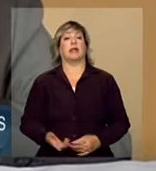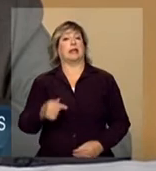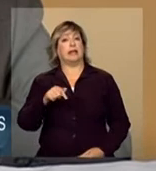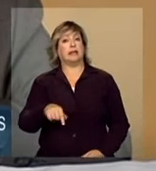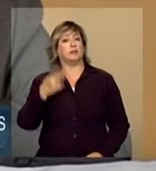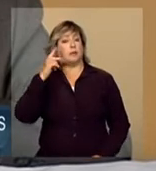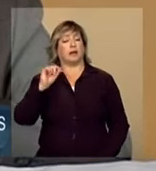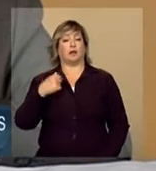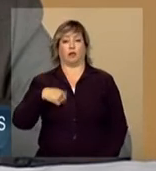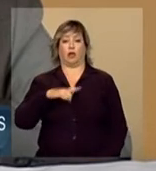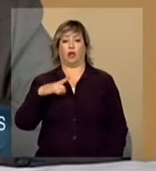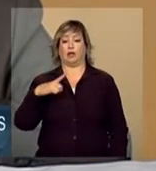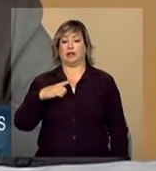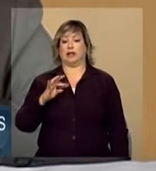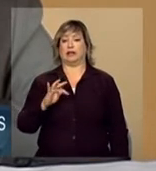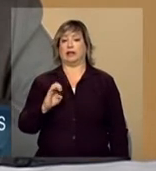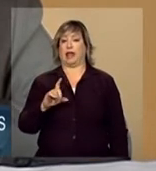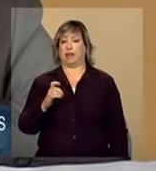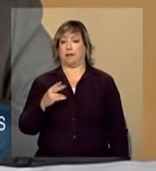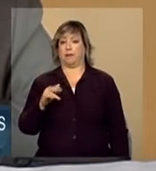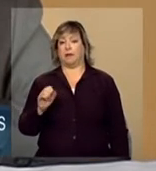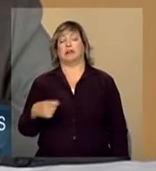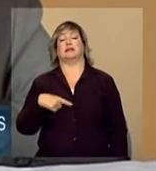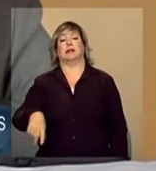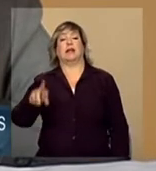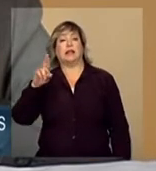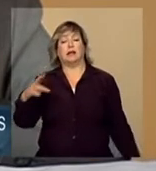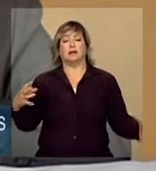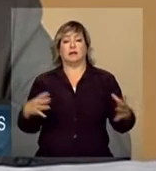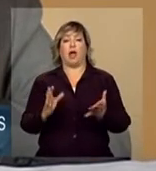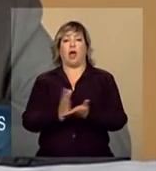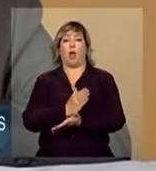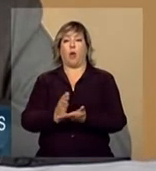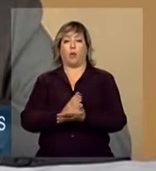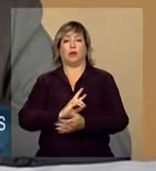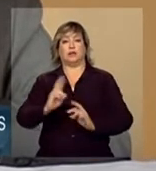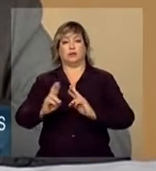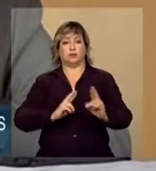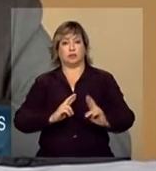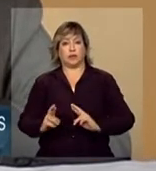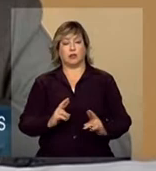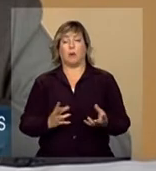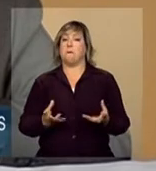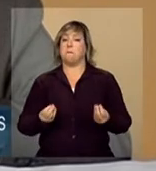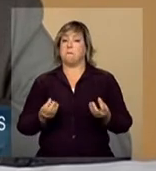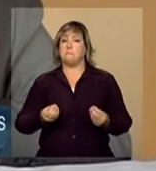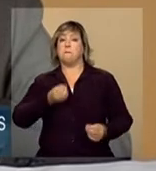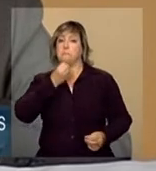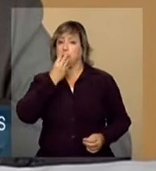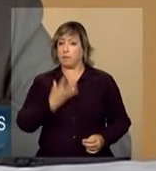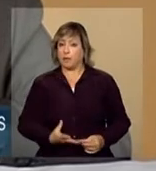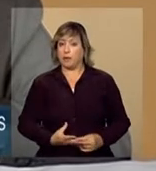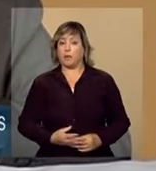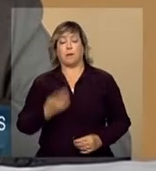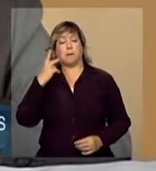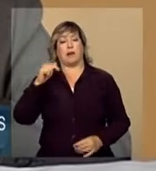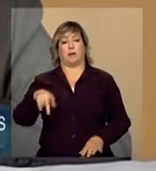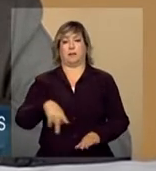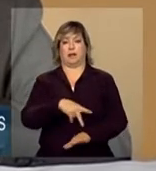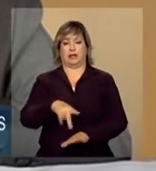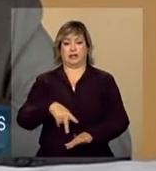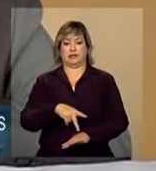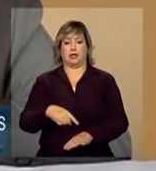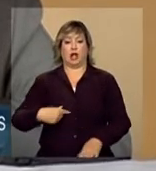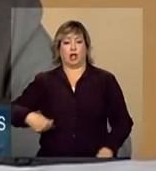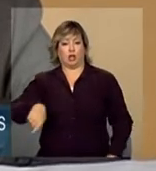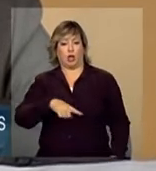para nós, a Telebrás, tem alguns resultados extremamente positivos para o país. Nós, como